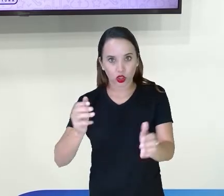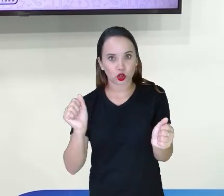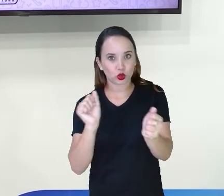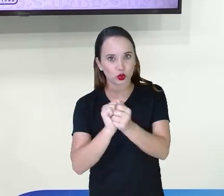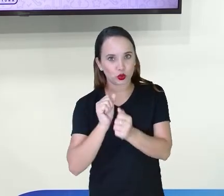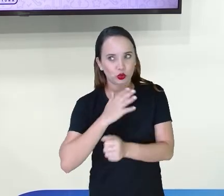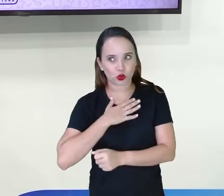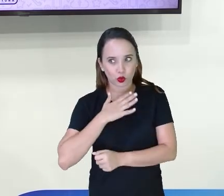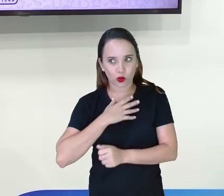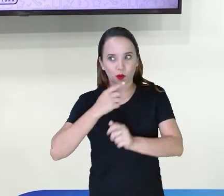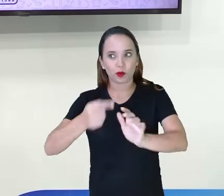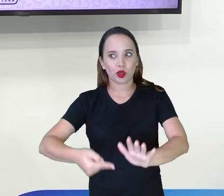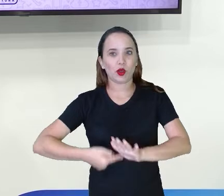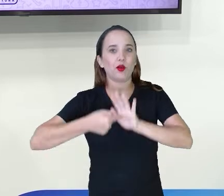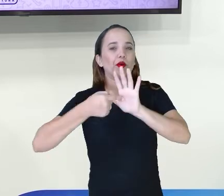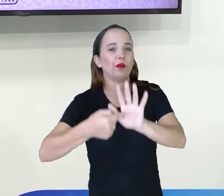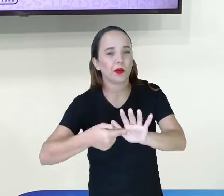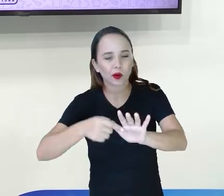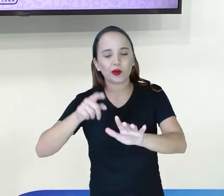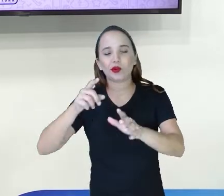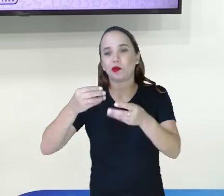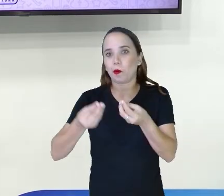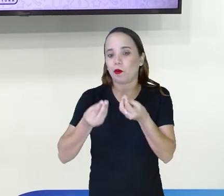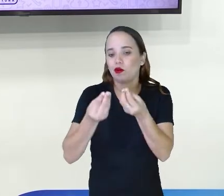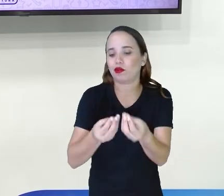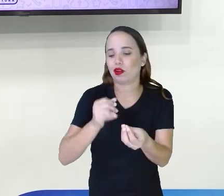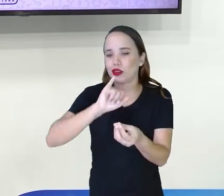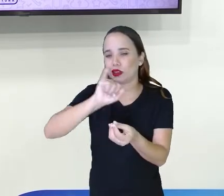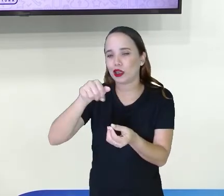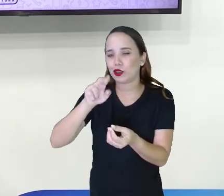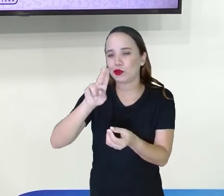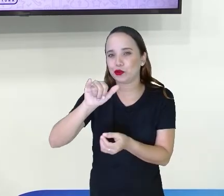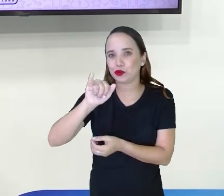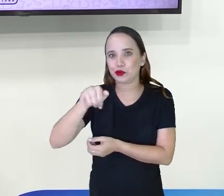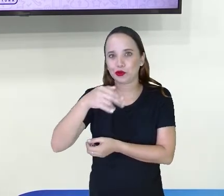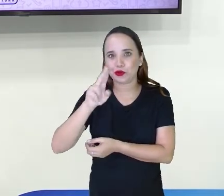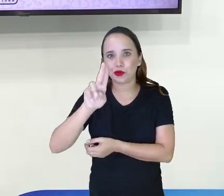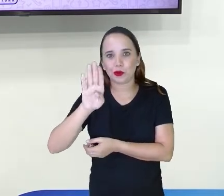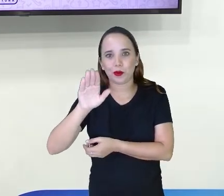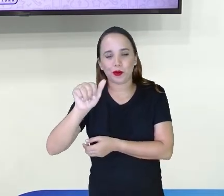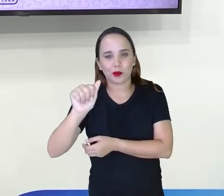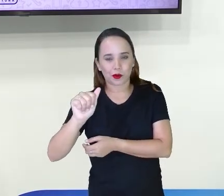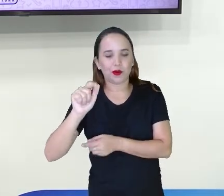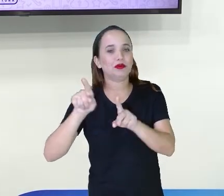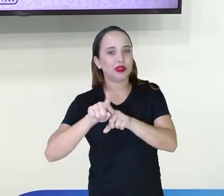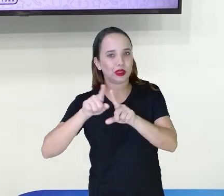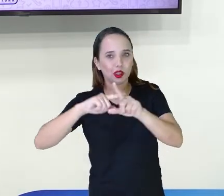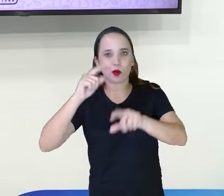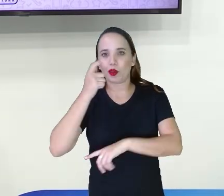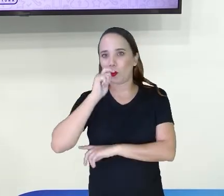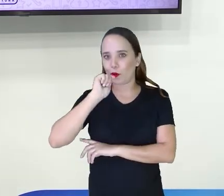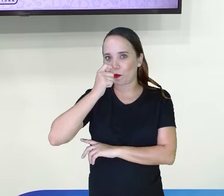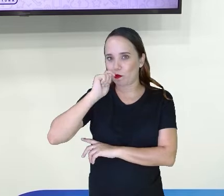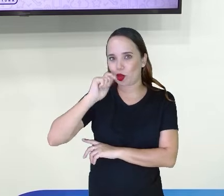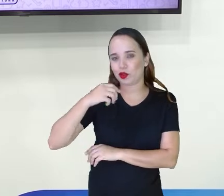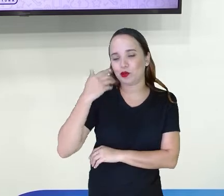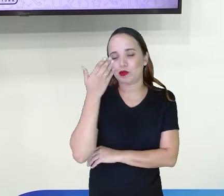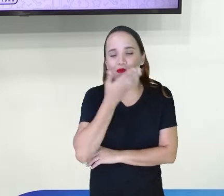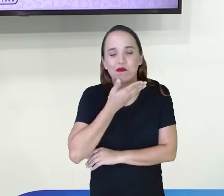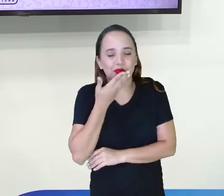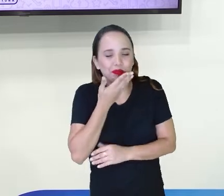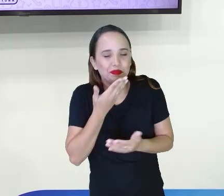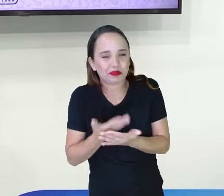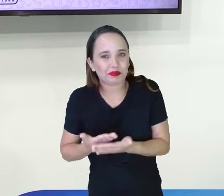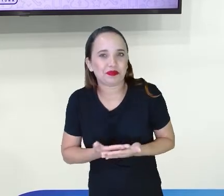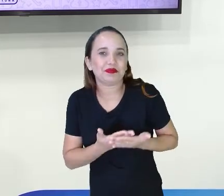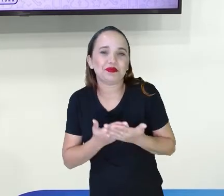eu trago a jujubinha, eu trago os palitinhos para a aula ficar bem docinha, para a aula ficar bem